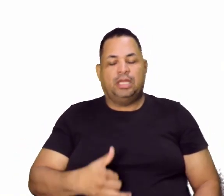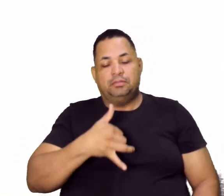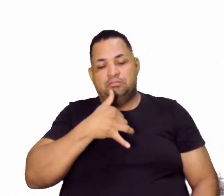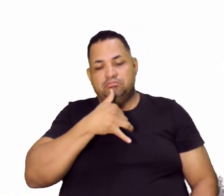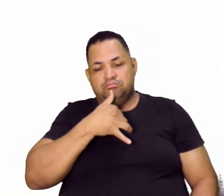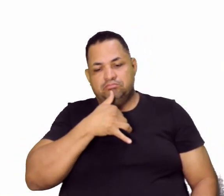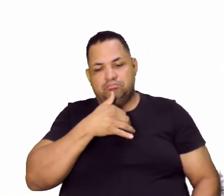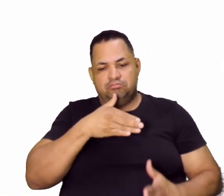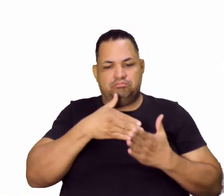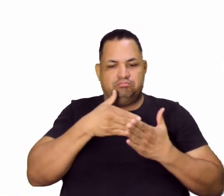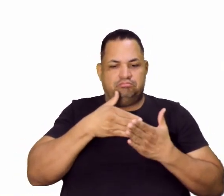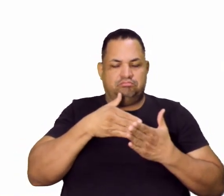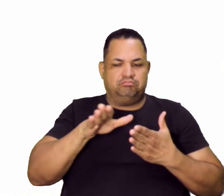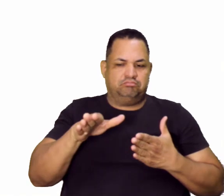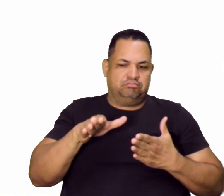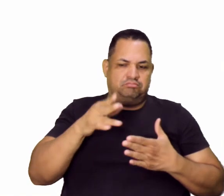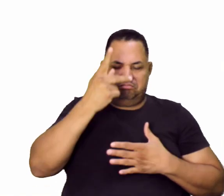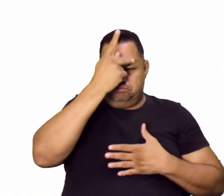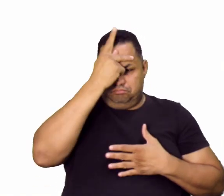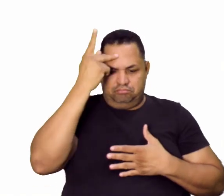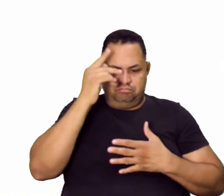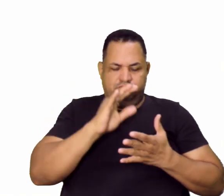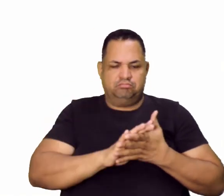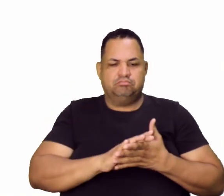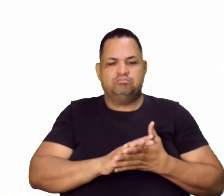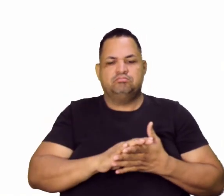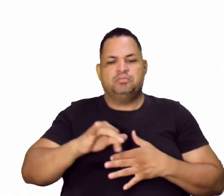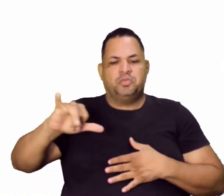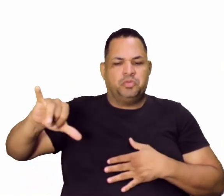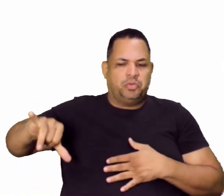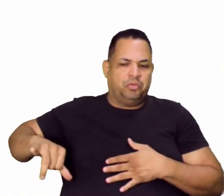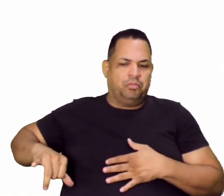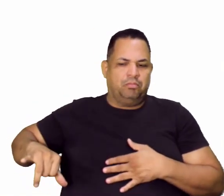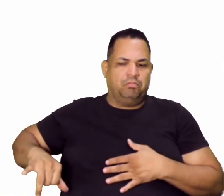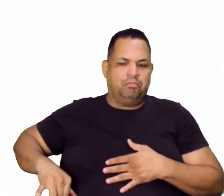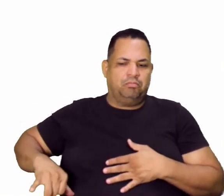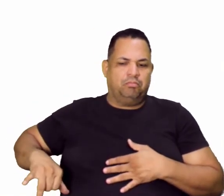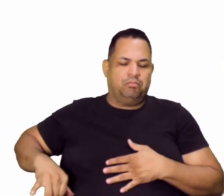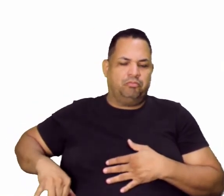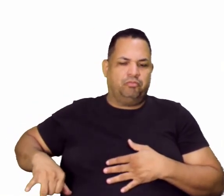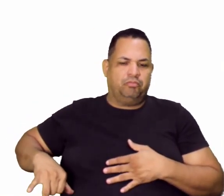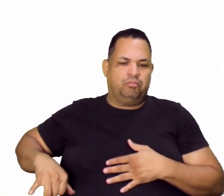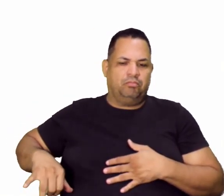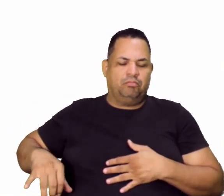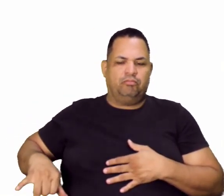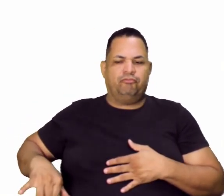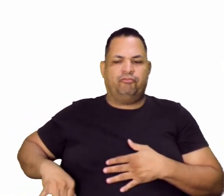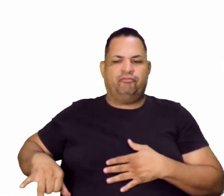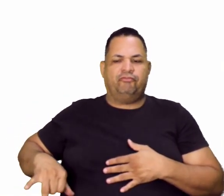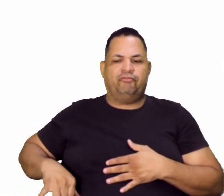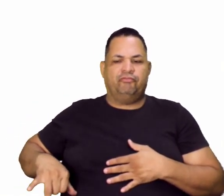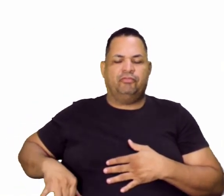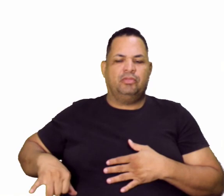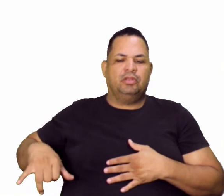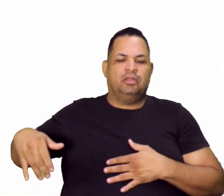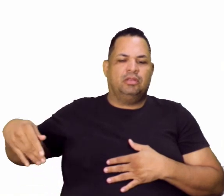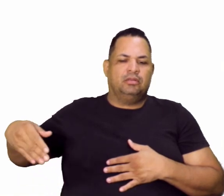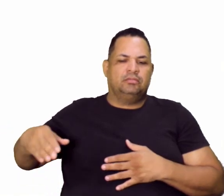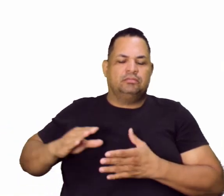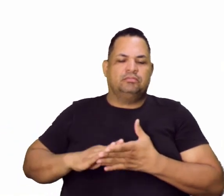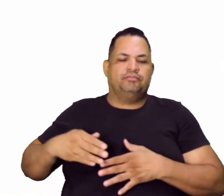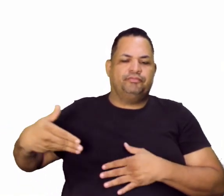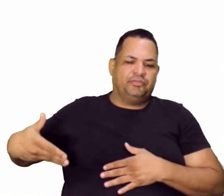triste, isoladas, passando necessidades, talvez frio com certeza, né? Elas estão enroladas em um